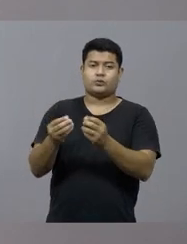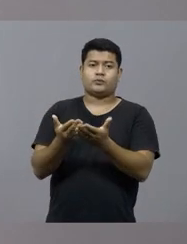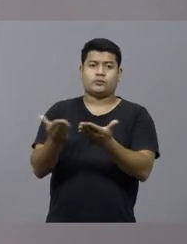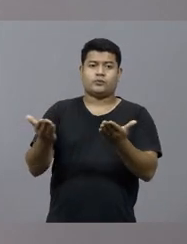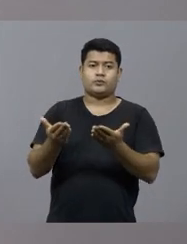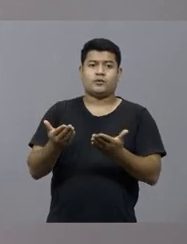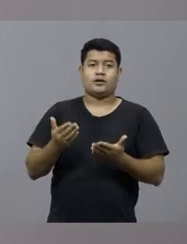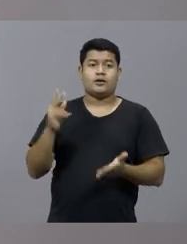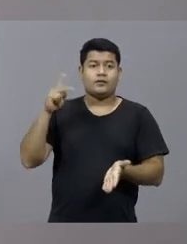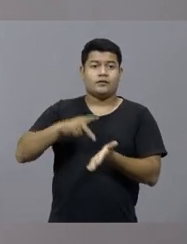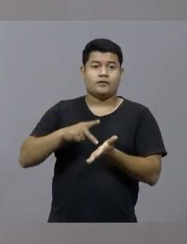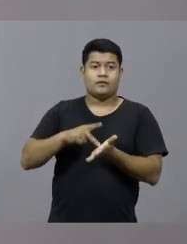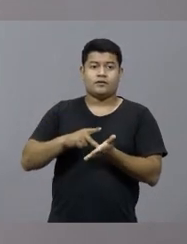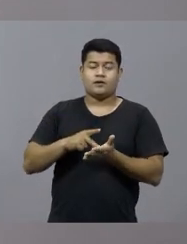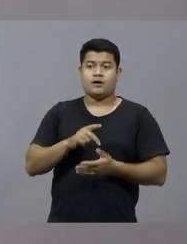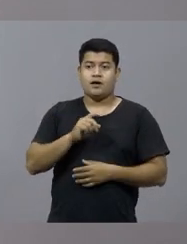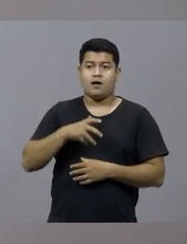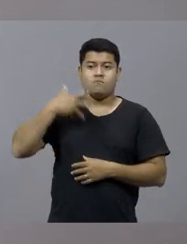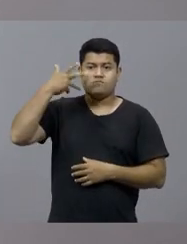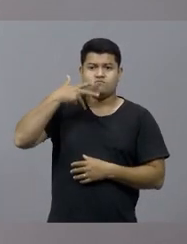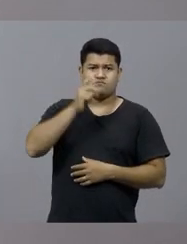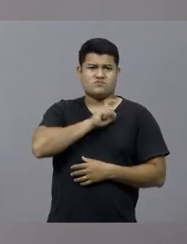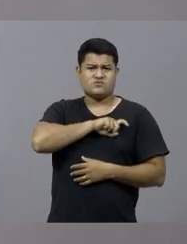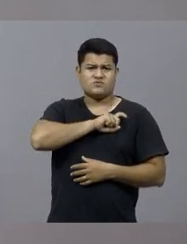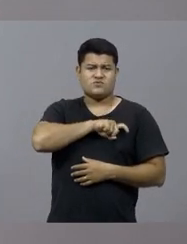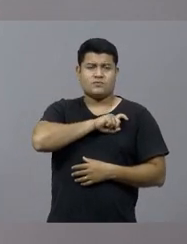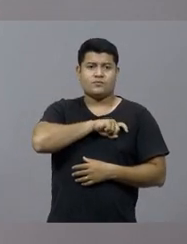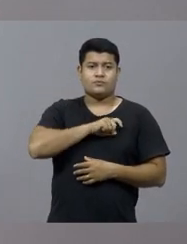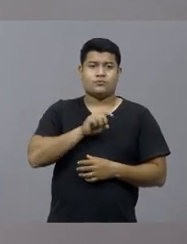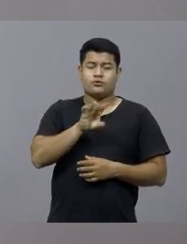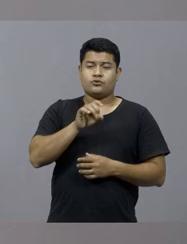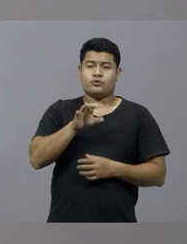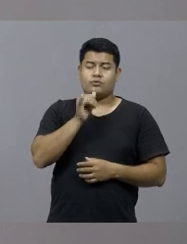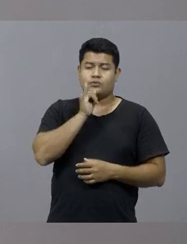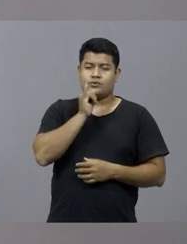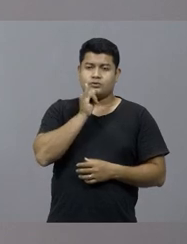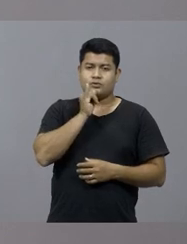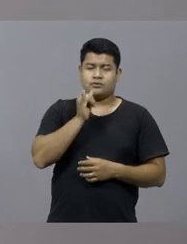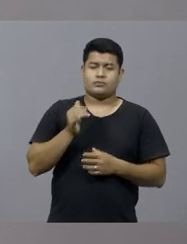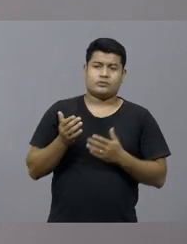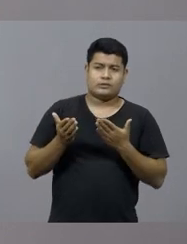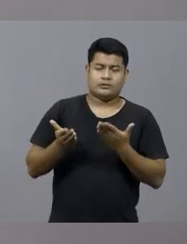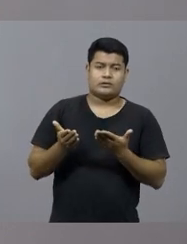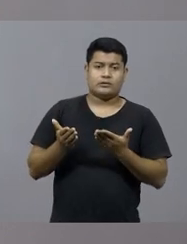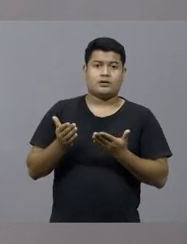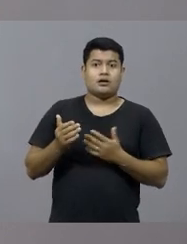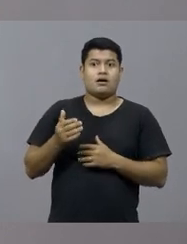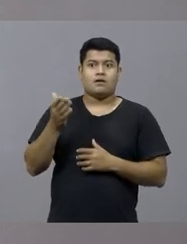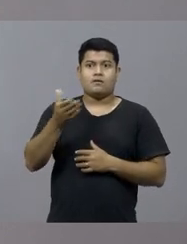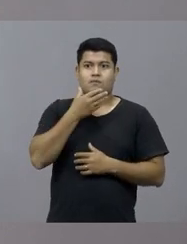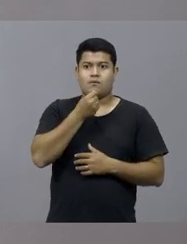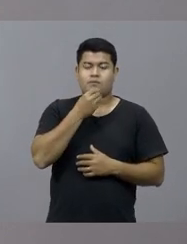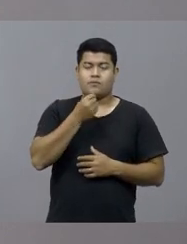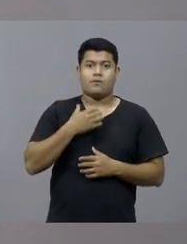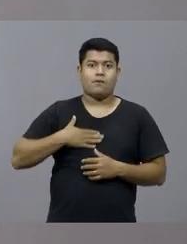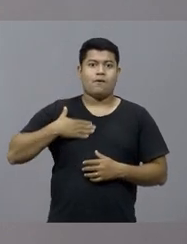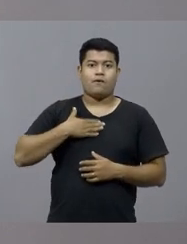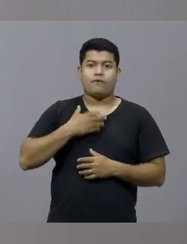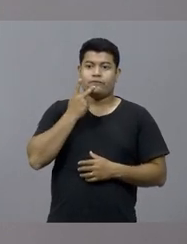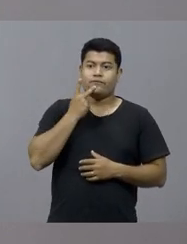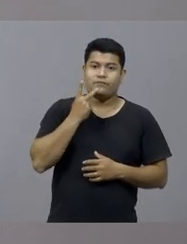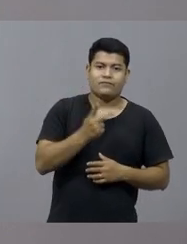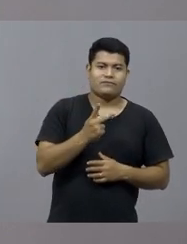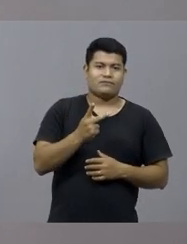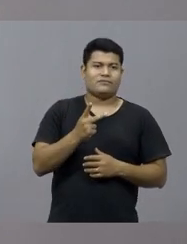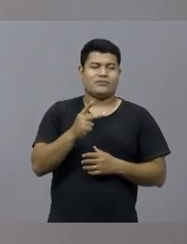colocaram em prática o discurso de ódio. Então, só para nós darmos alguns exemplos históricos, já que o Peninha gosta tanto de falar de história, uma das